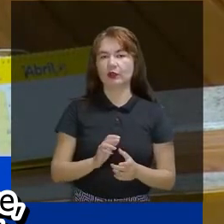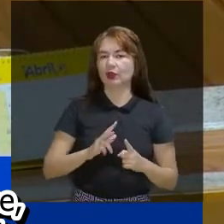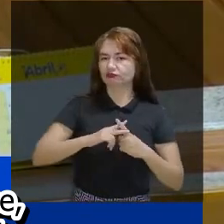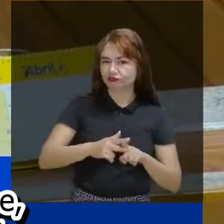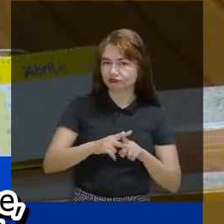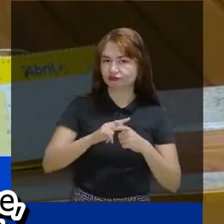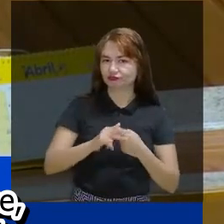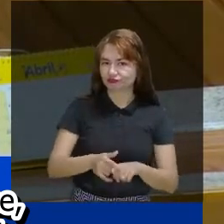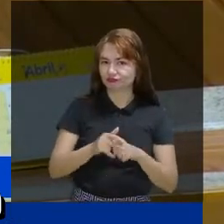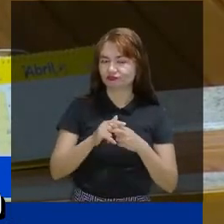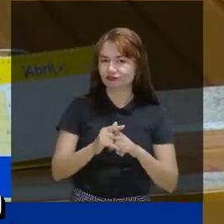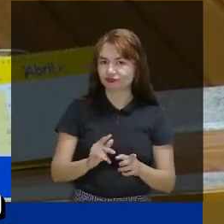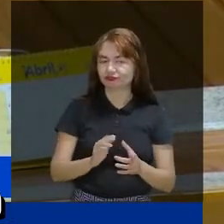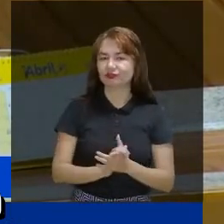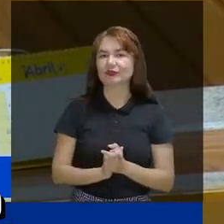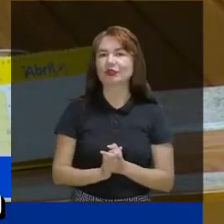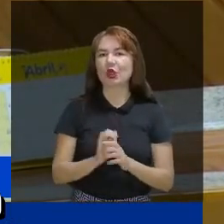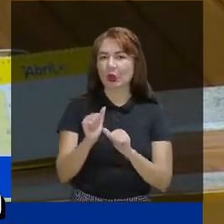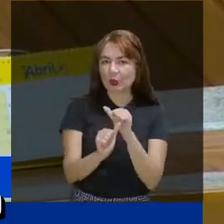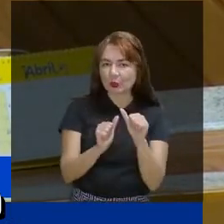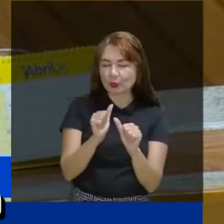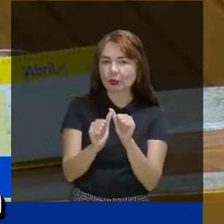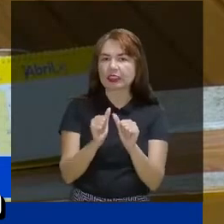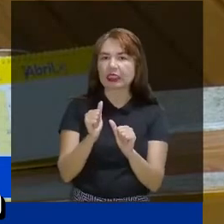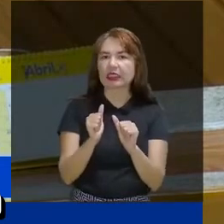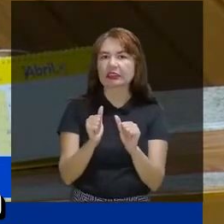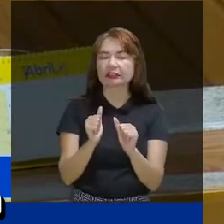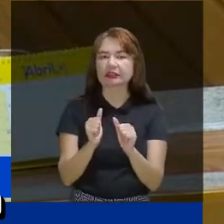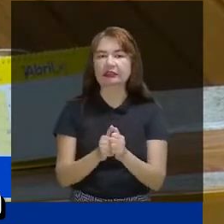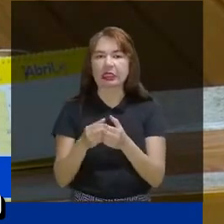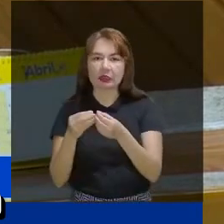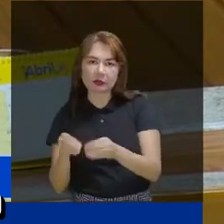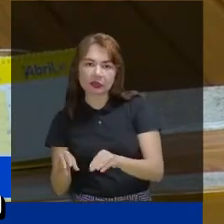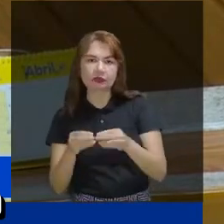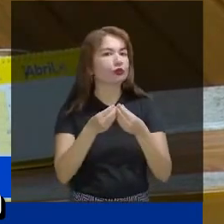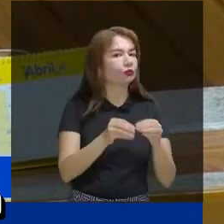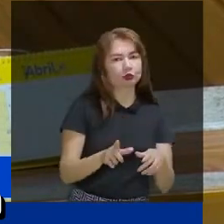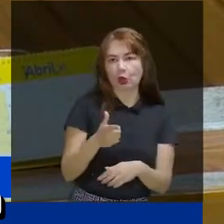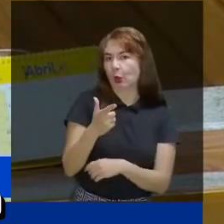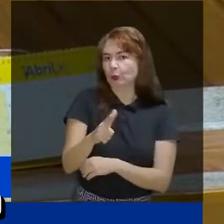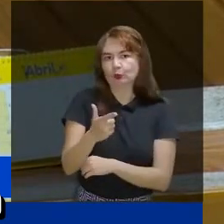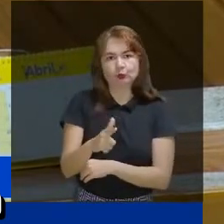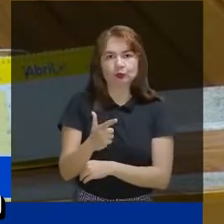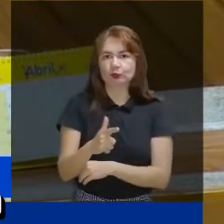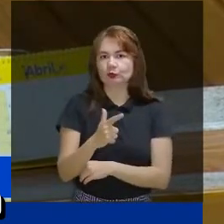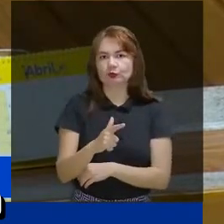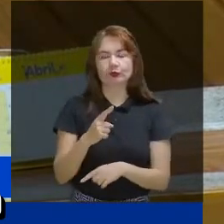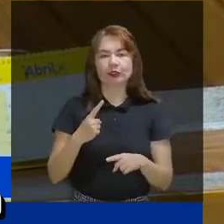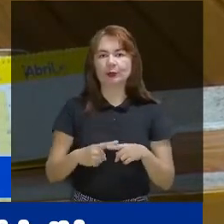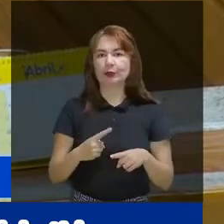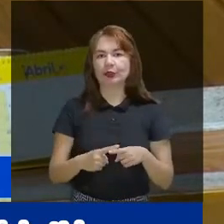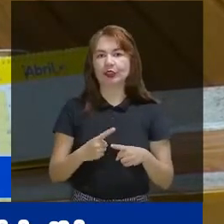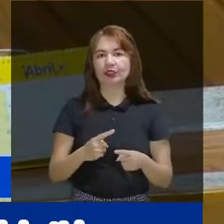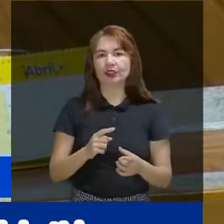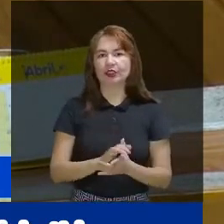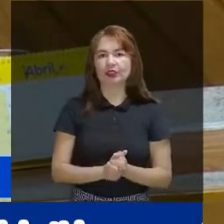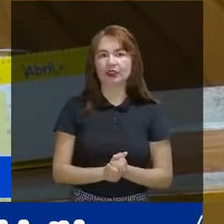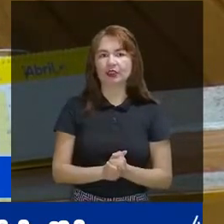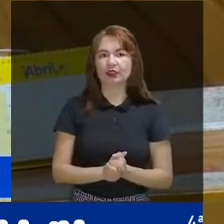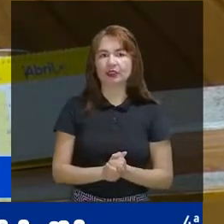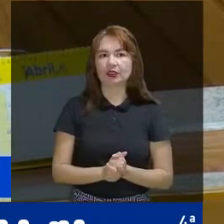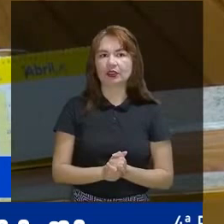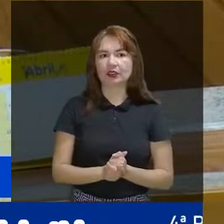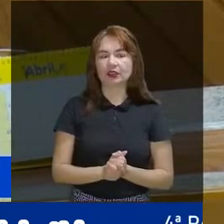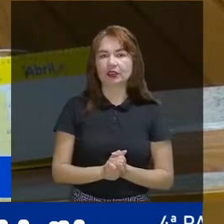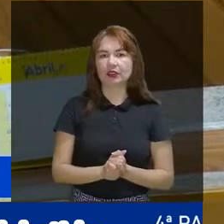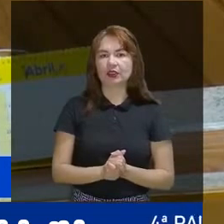essa retificação ela não causa nenhum tipo de prejuízo para nenhuma das partes, e é uma forma de deixar, porque